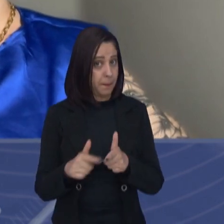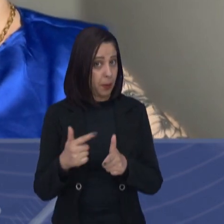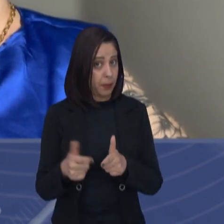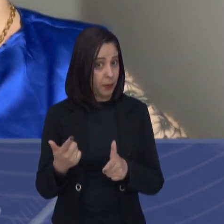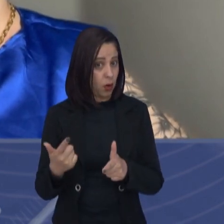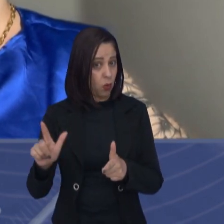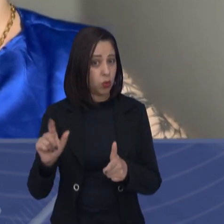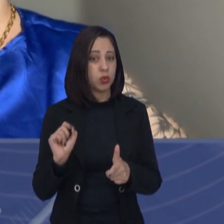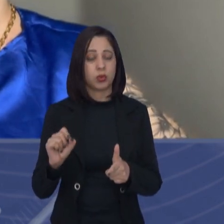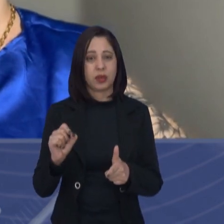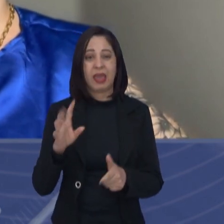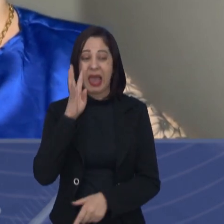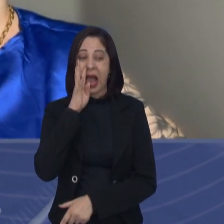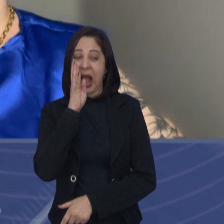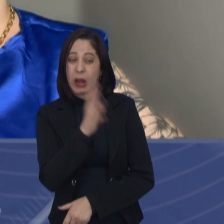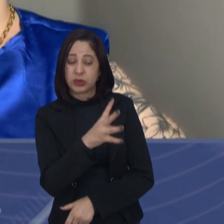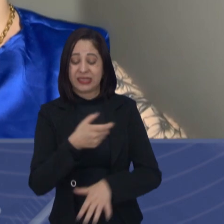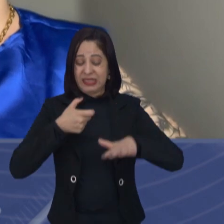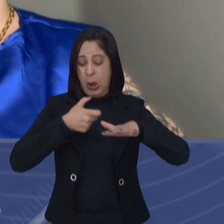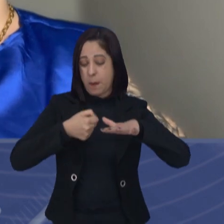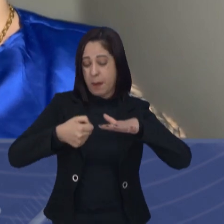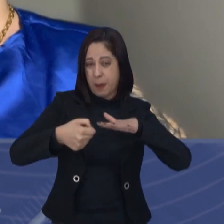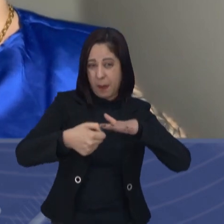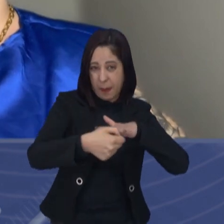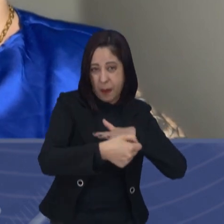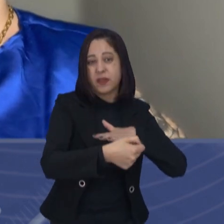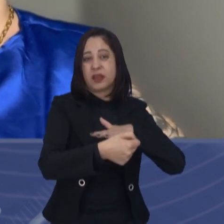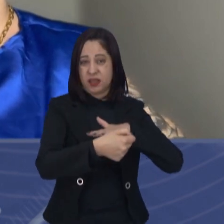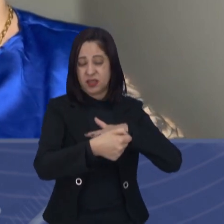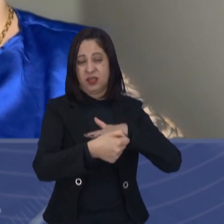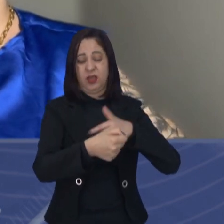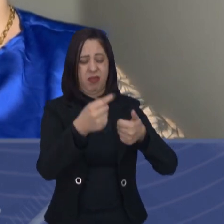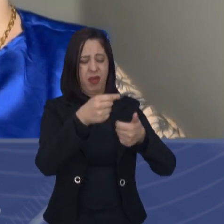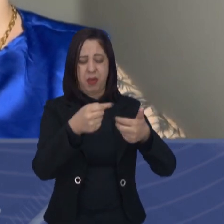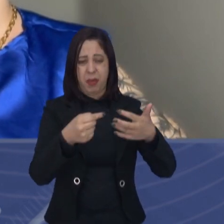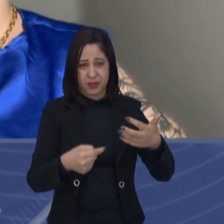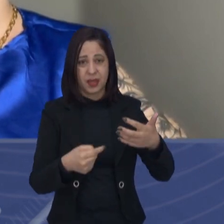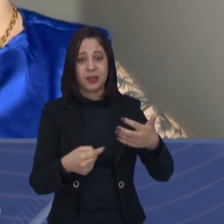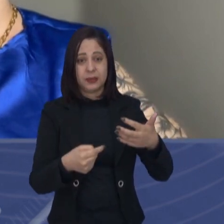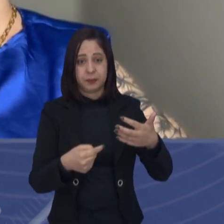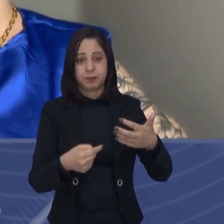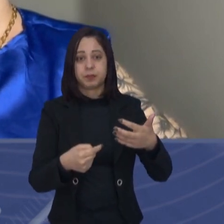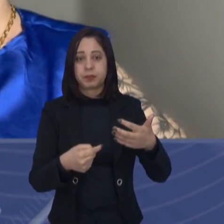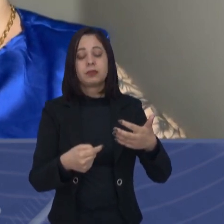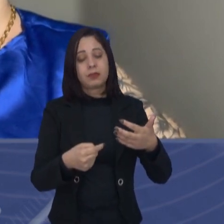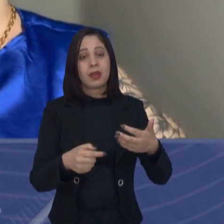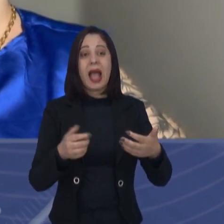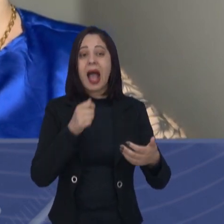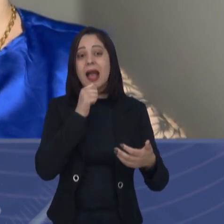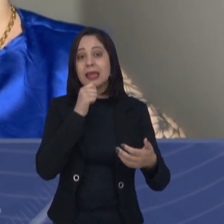à calúnia, difamação, fake news, a gente ainda vive um momento político polarizado, então